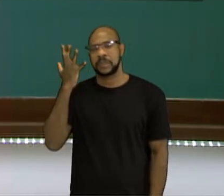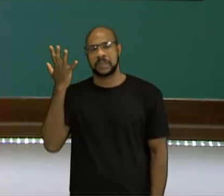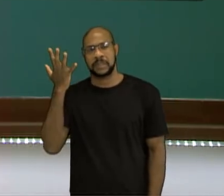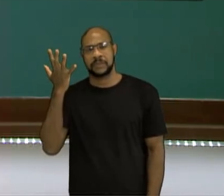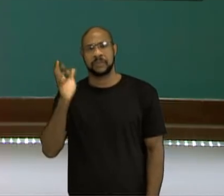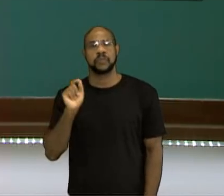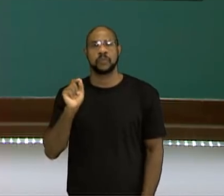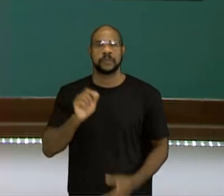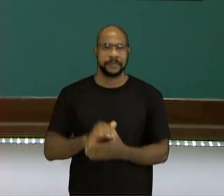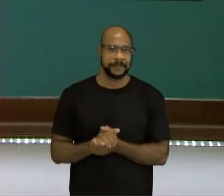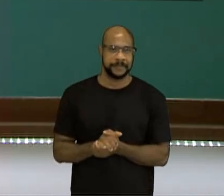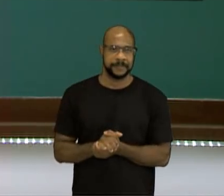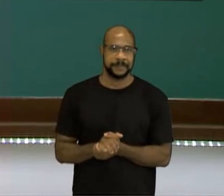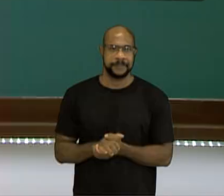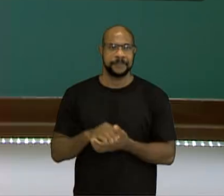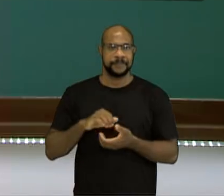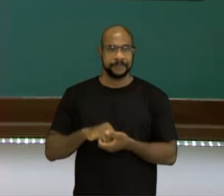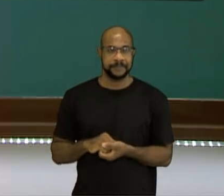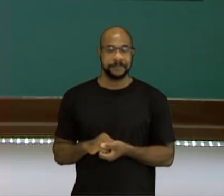eles? Vamos ver, vamos lá.